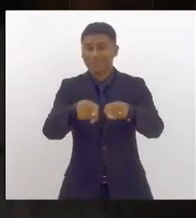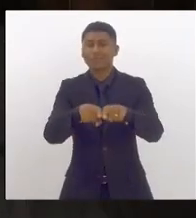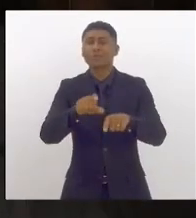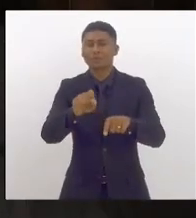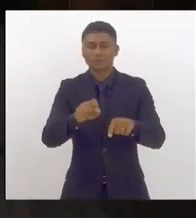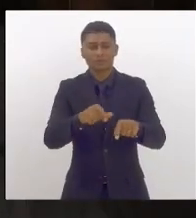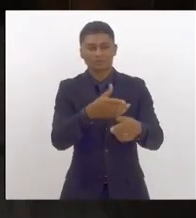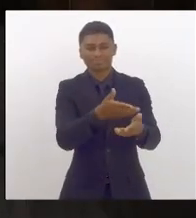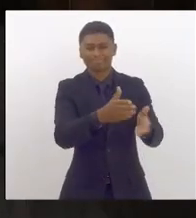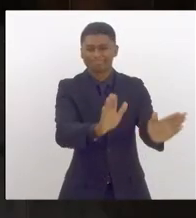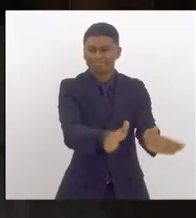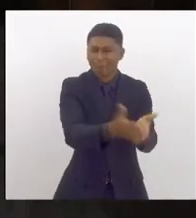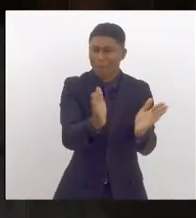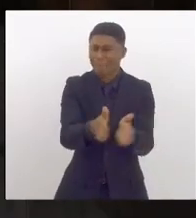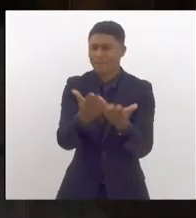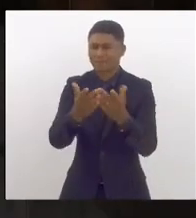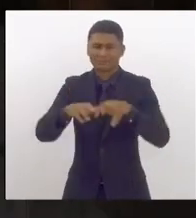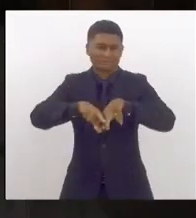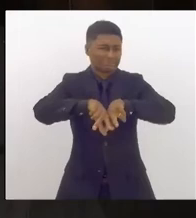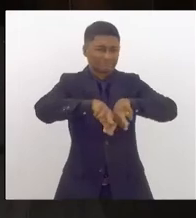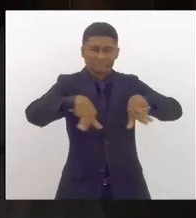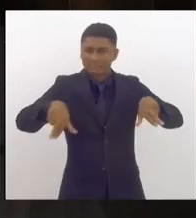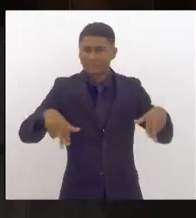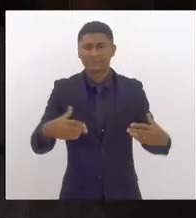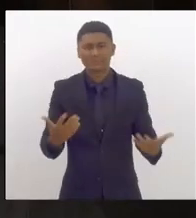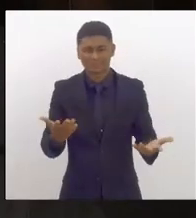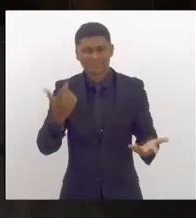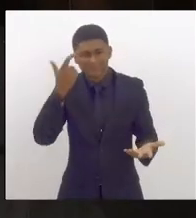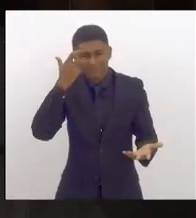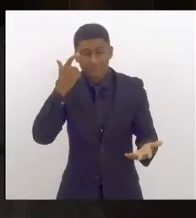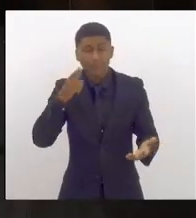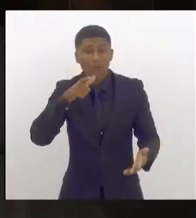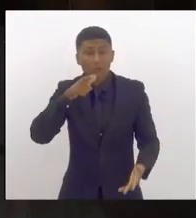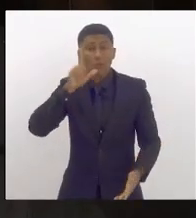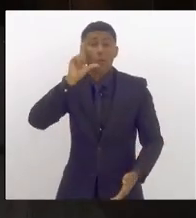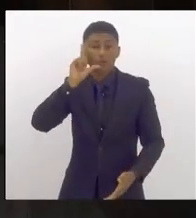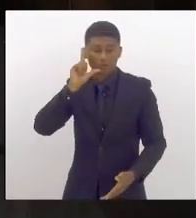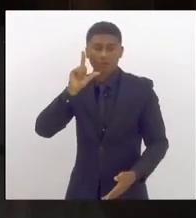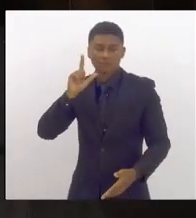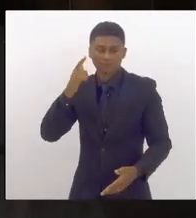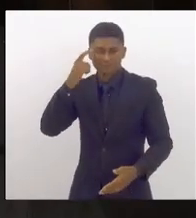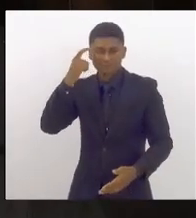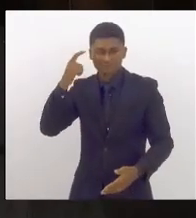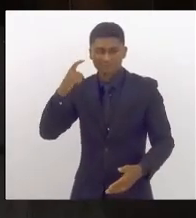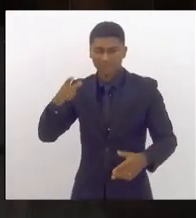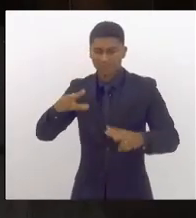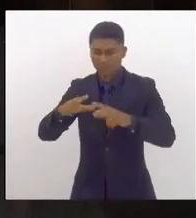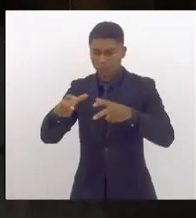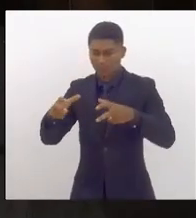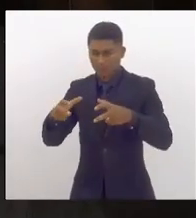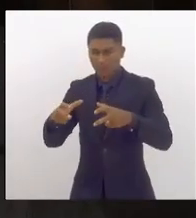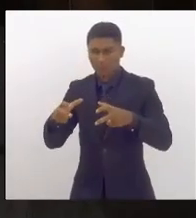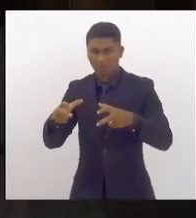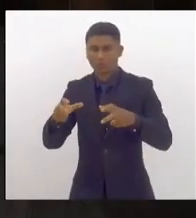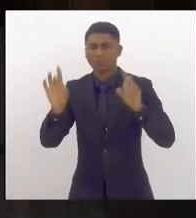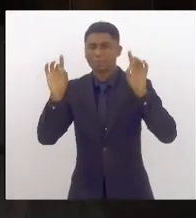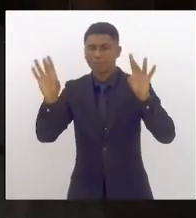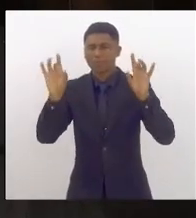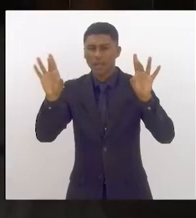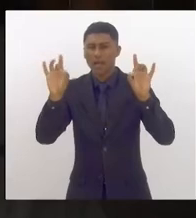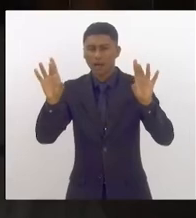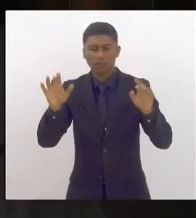à pobreza e à miséria Ontem nós concluímos os trabalhos da comissão especial de enfrentamento